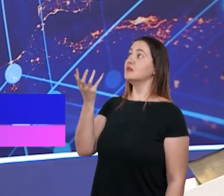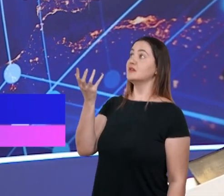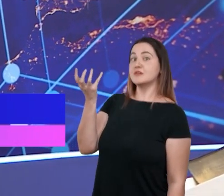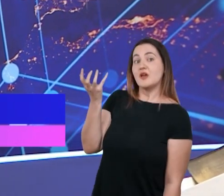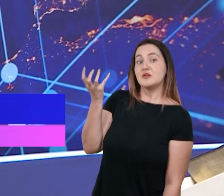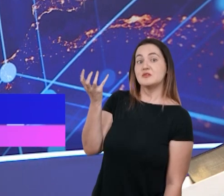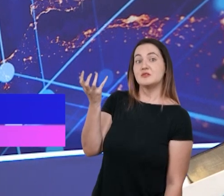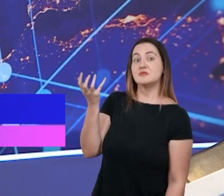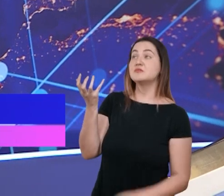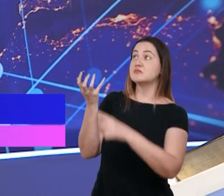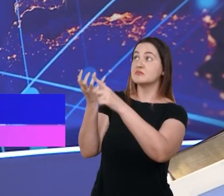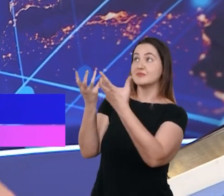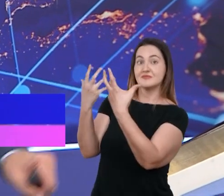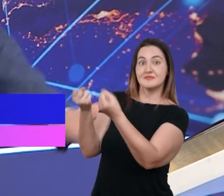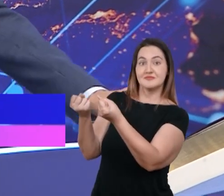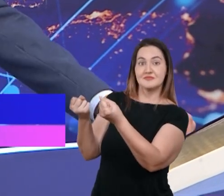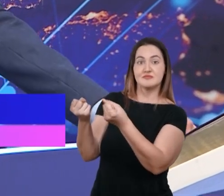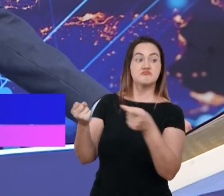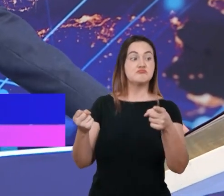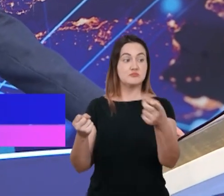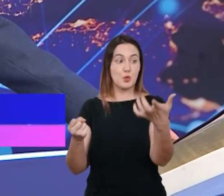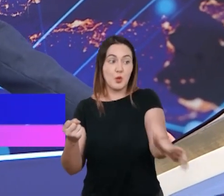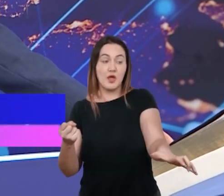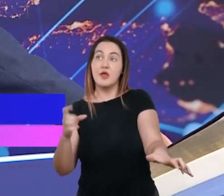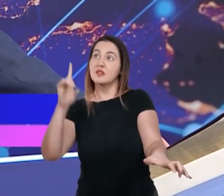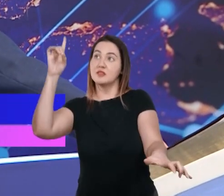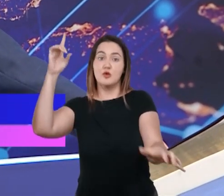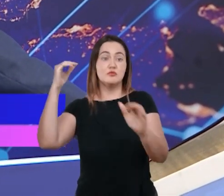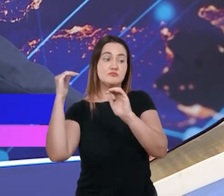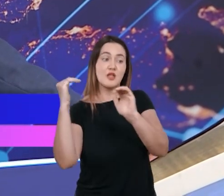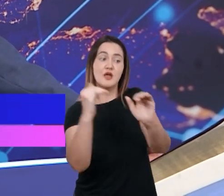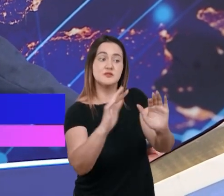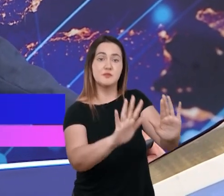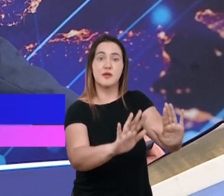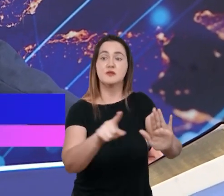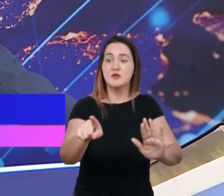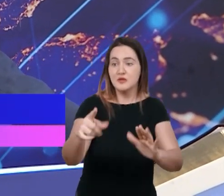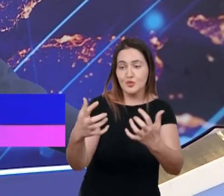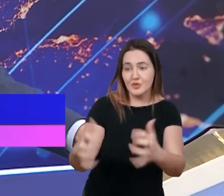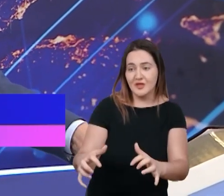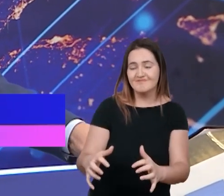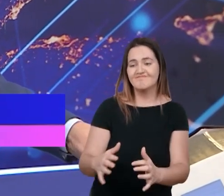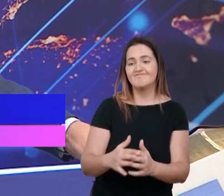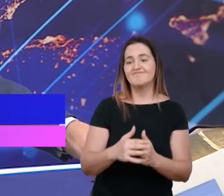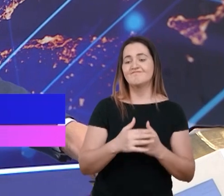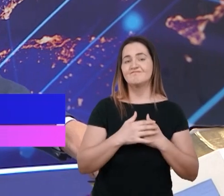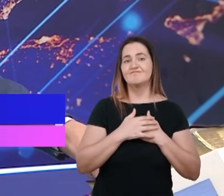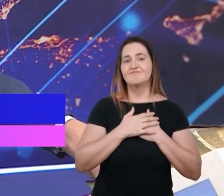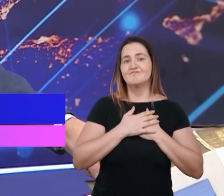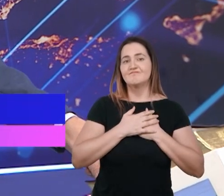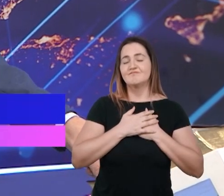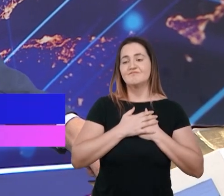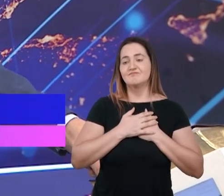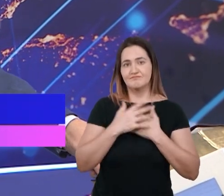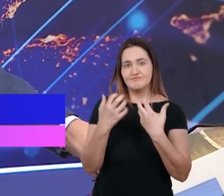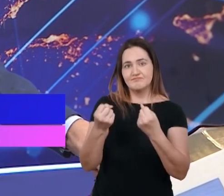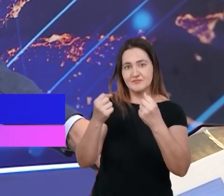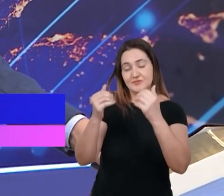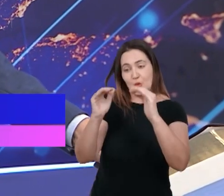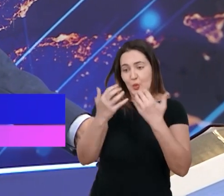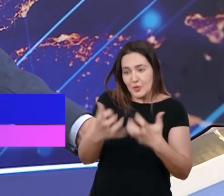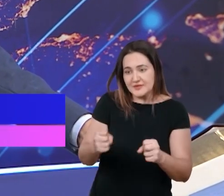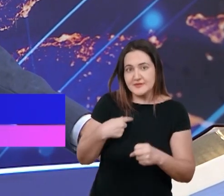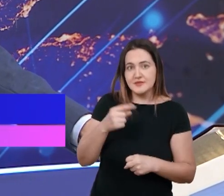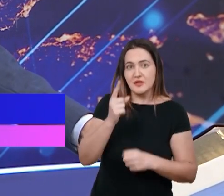do Senhor, quando nós abandonamos a Cristo, quando nós não damos ouvidos à revelação do